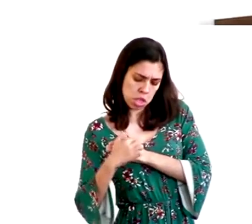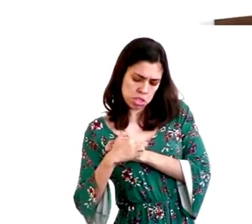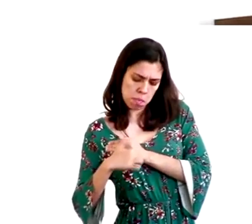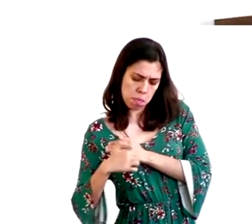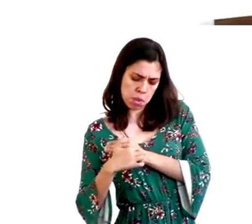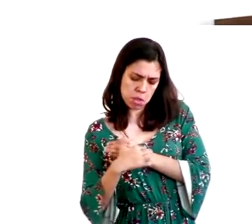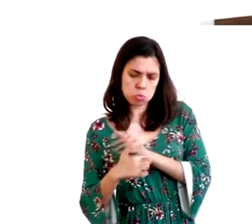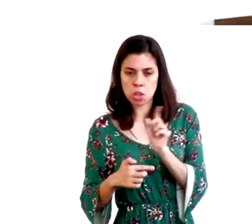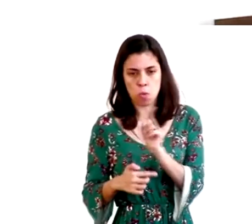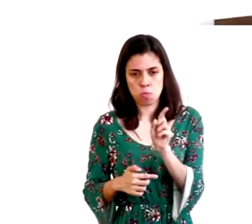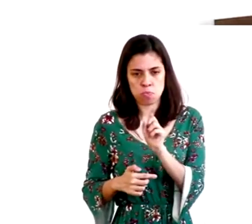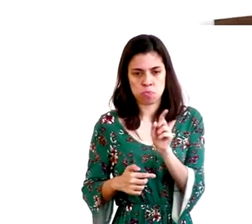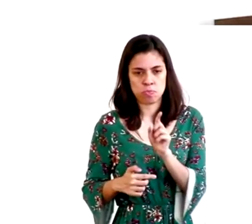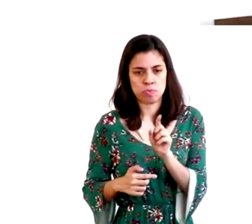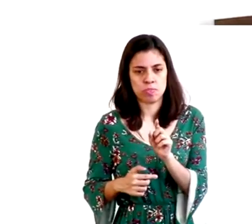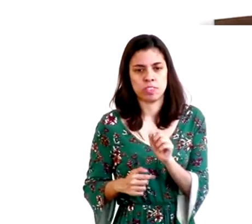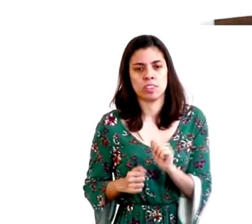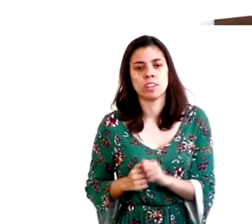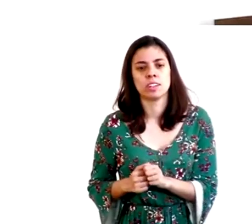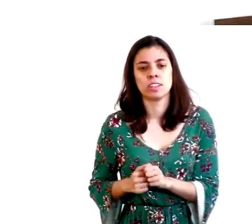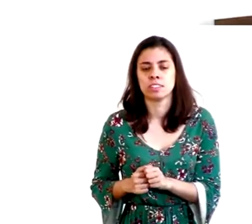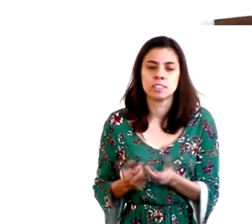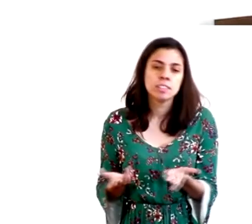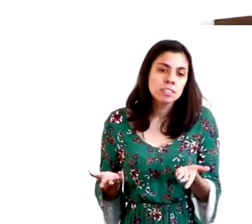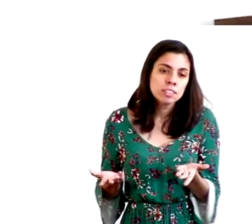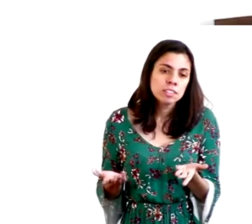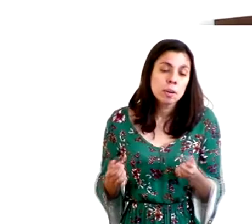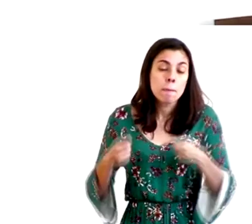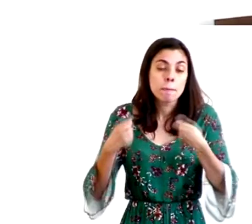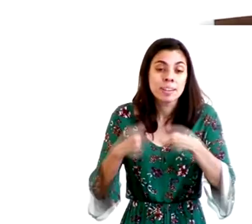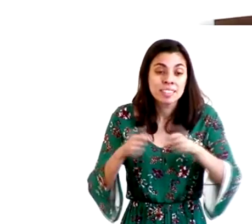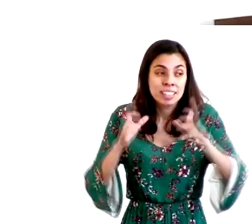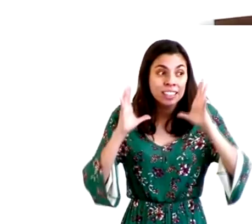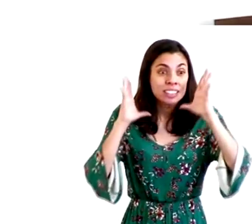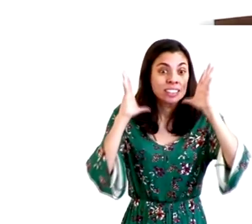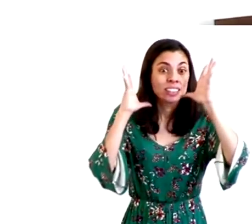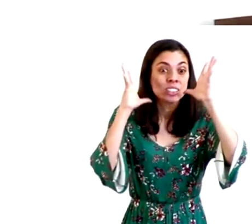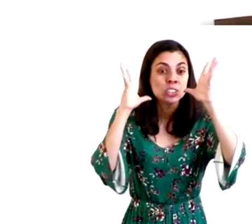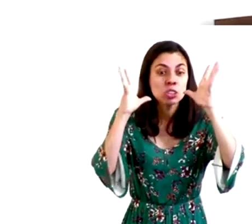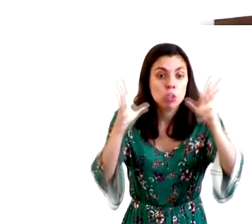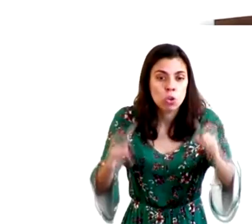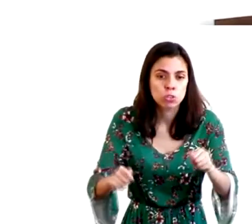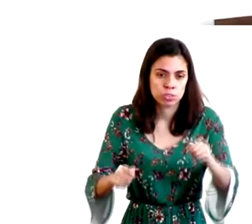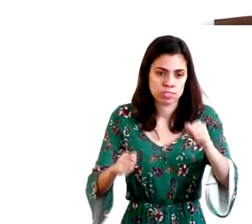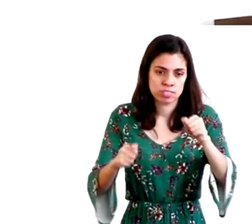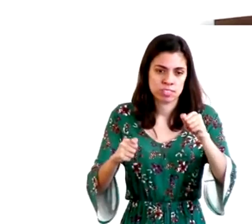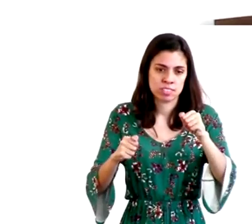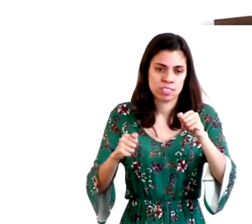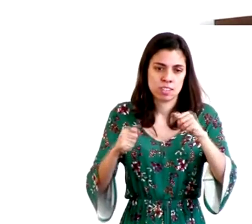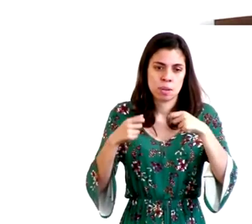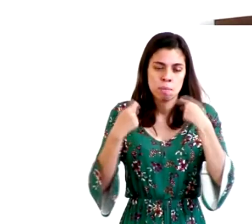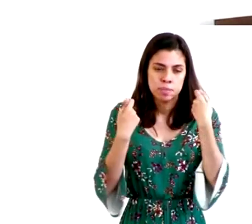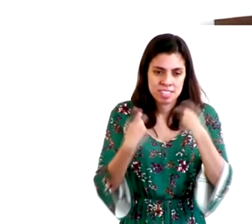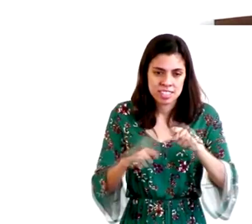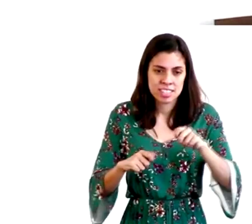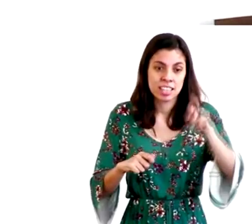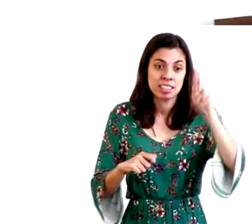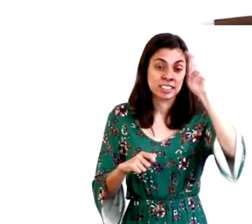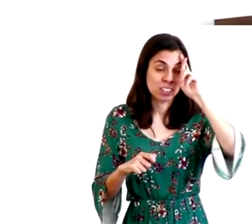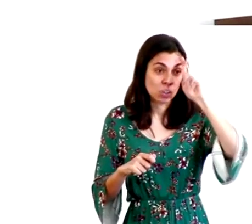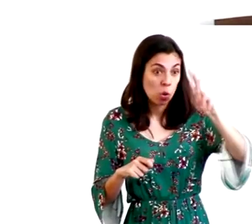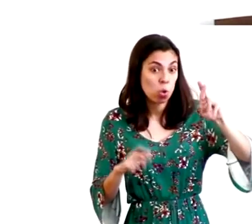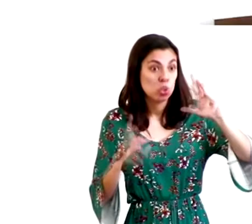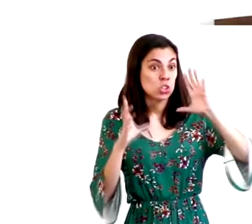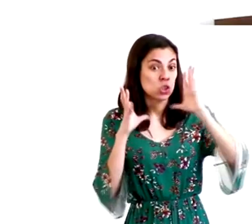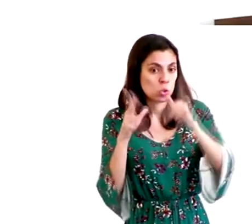então Ele não é Senhor de fato da sua vida. O rei